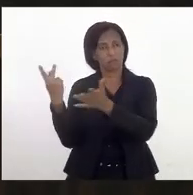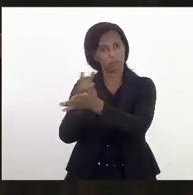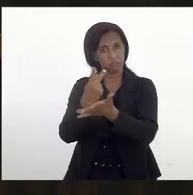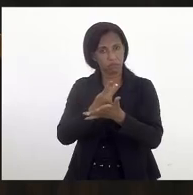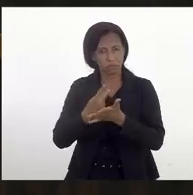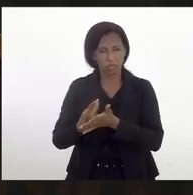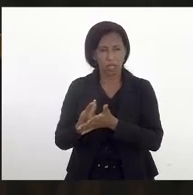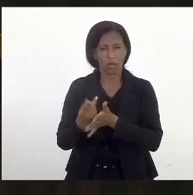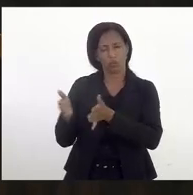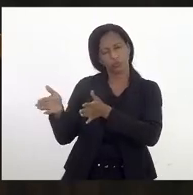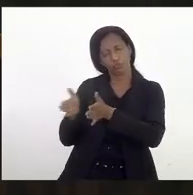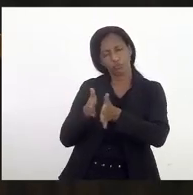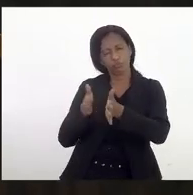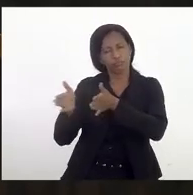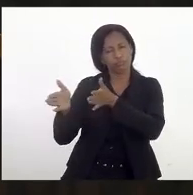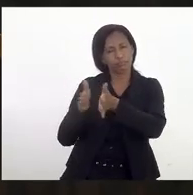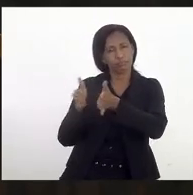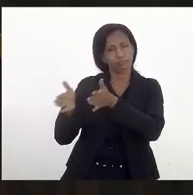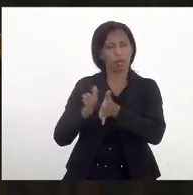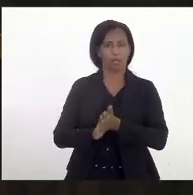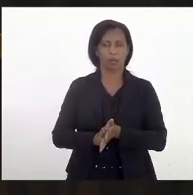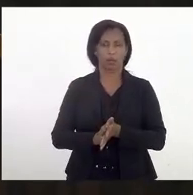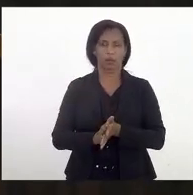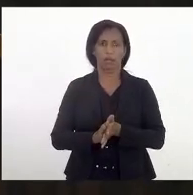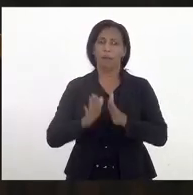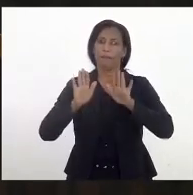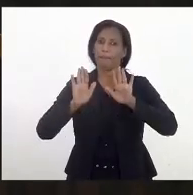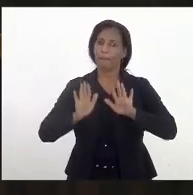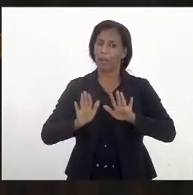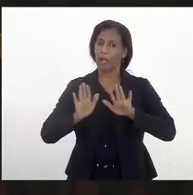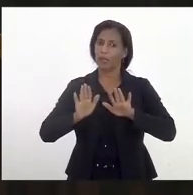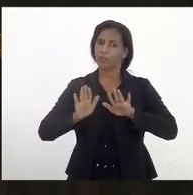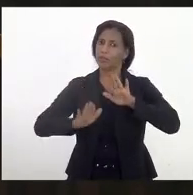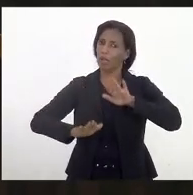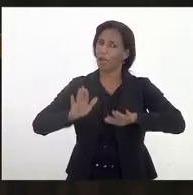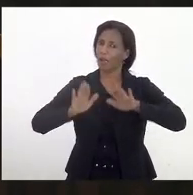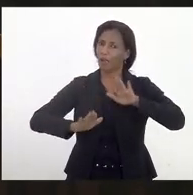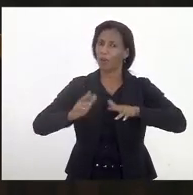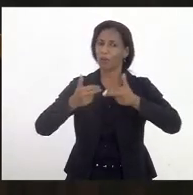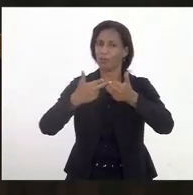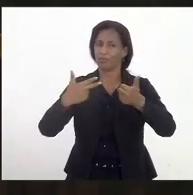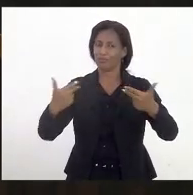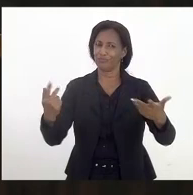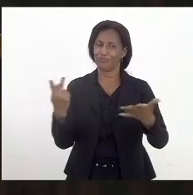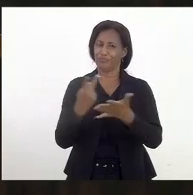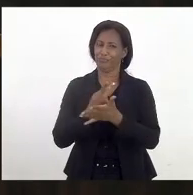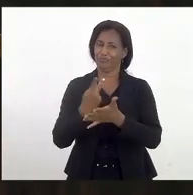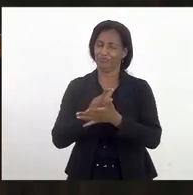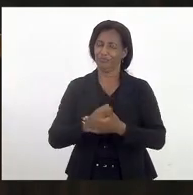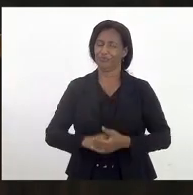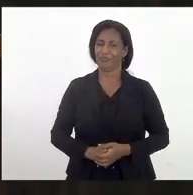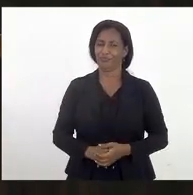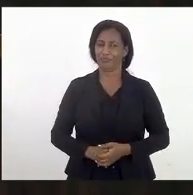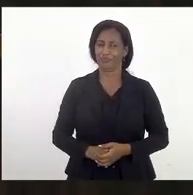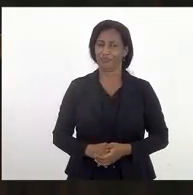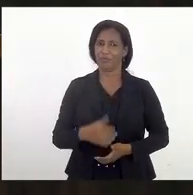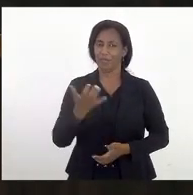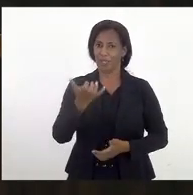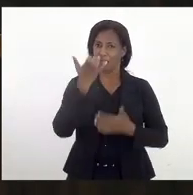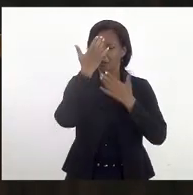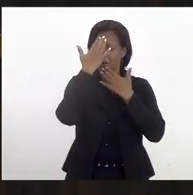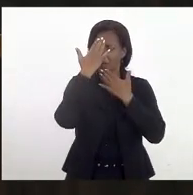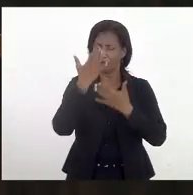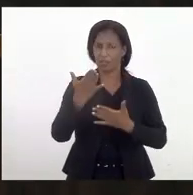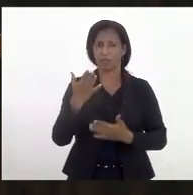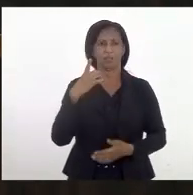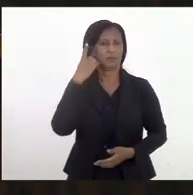e os rumos mais algumas críticas elas são Injustice é tão Quero agradecer o Deputado